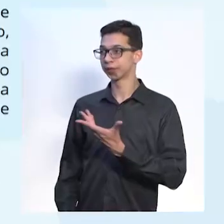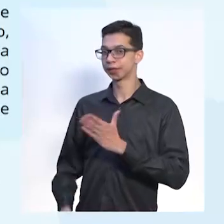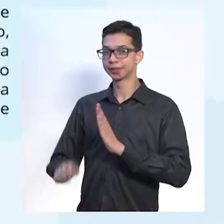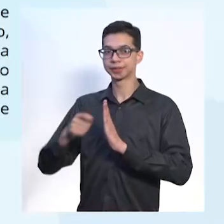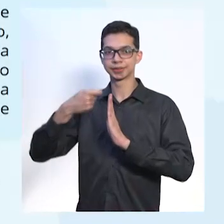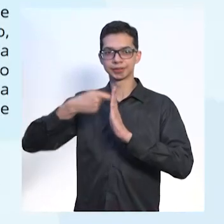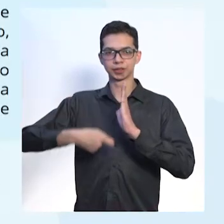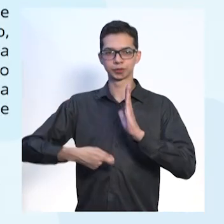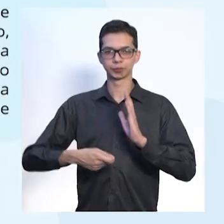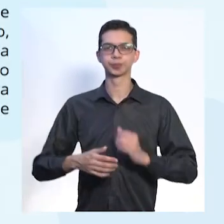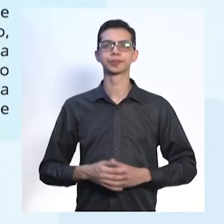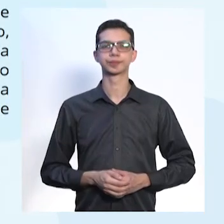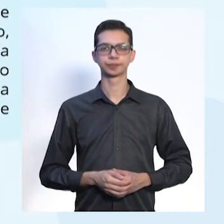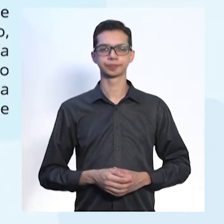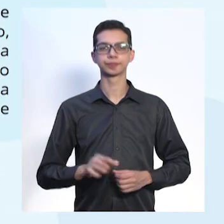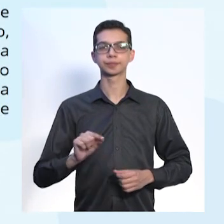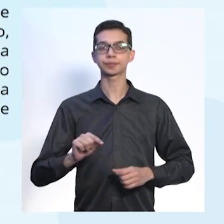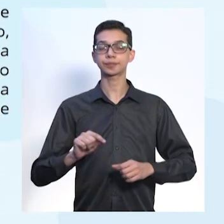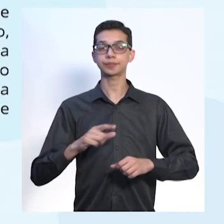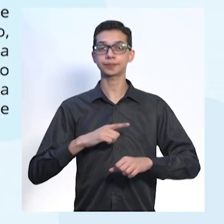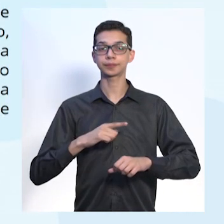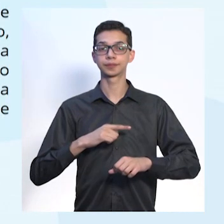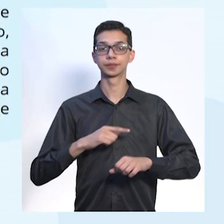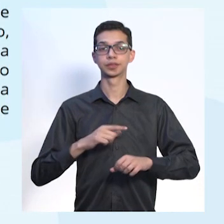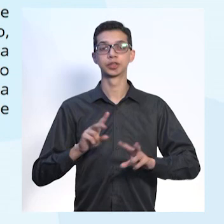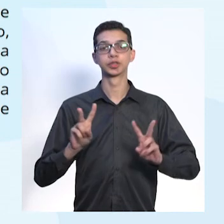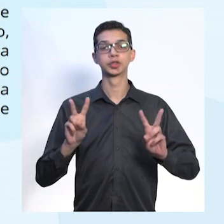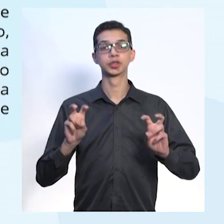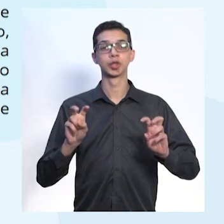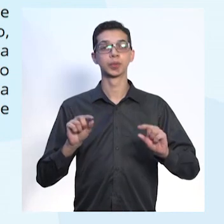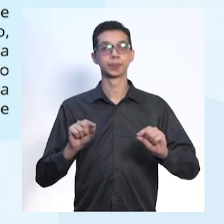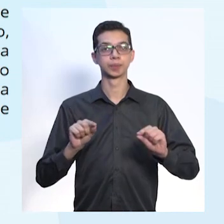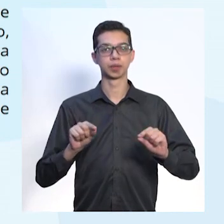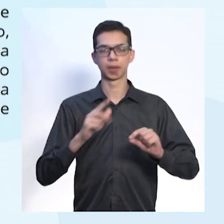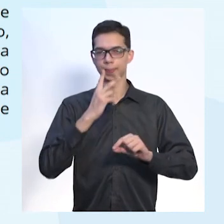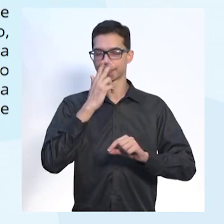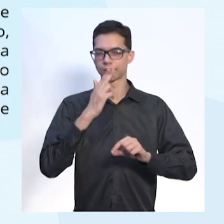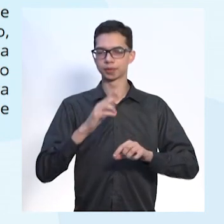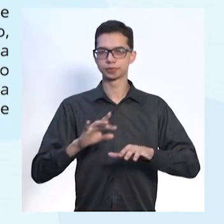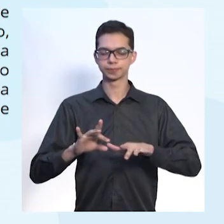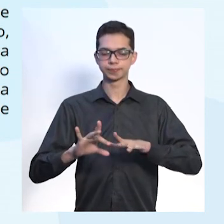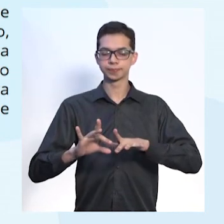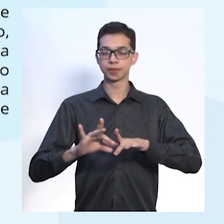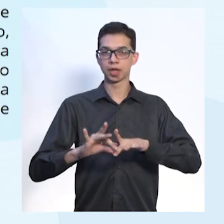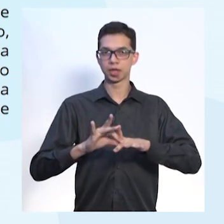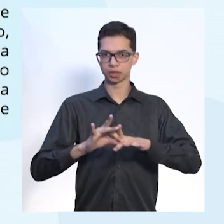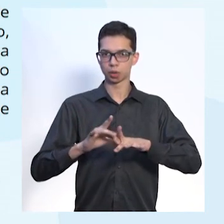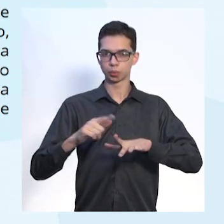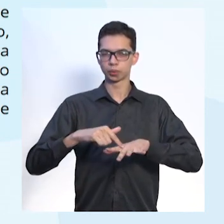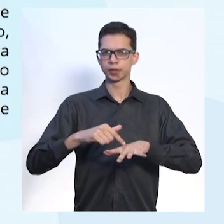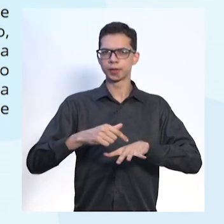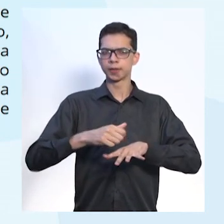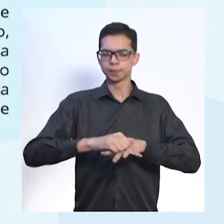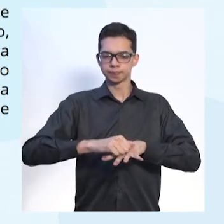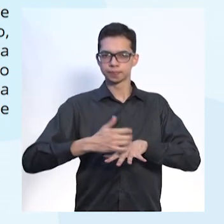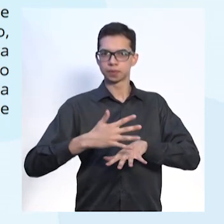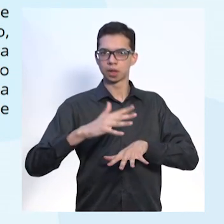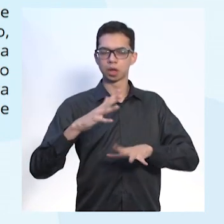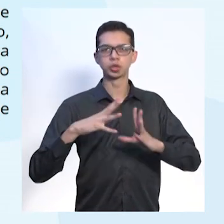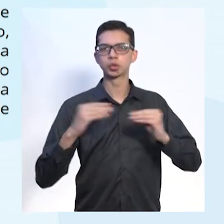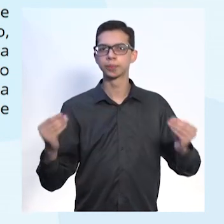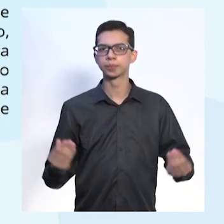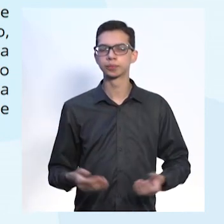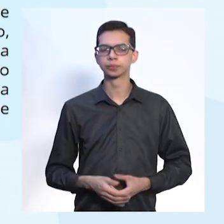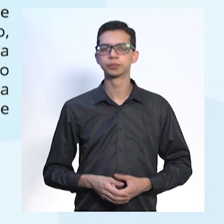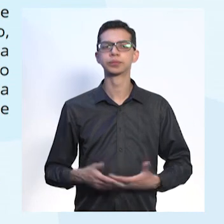para eles. Aê, obrigada. Anel de pérolas some de repente. Anel de pérolas sumiu e galinha